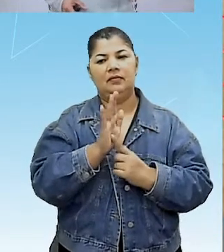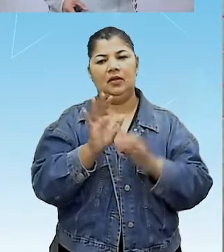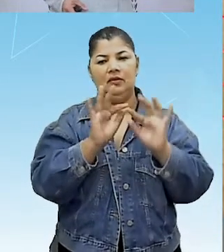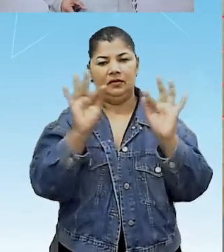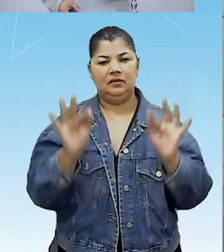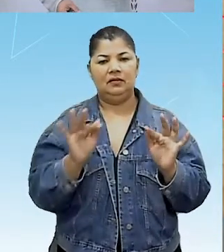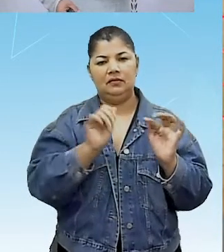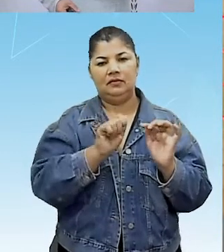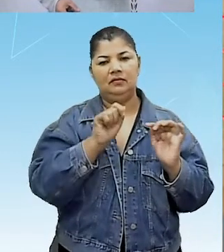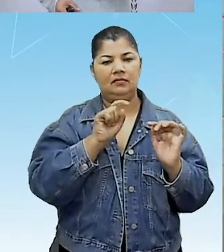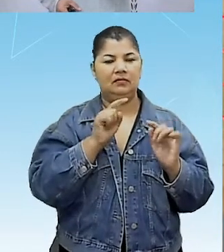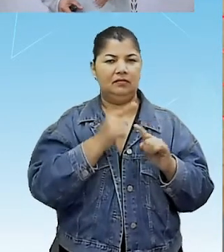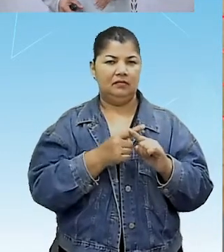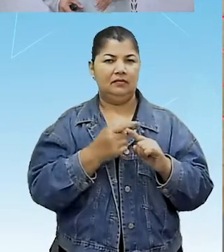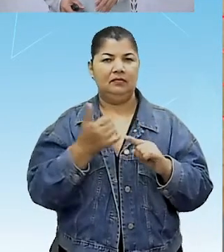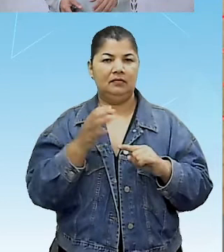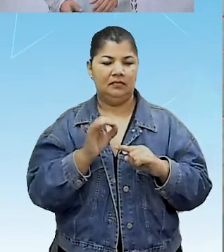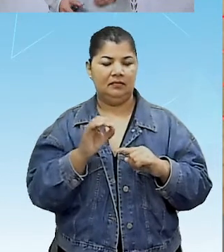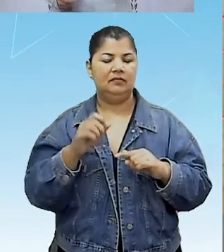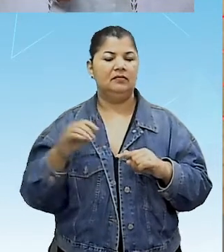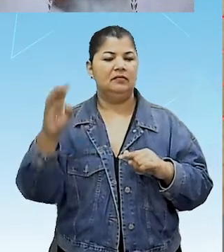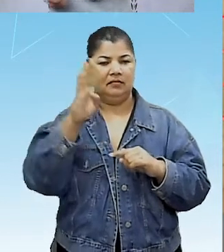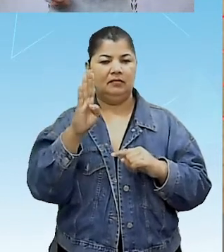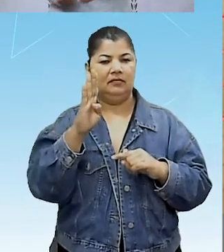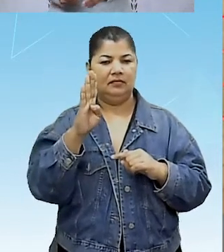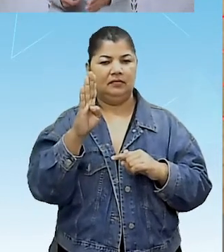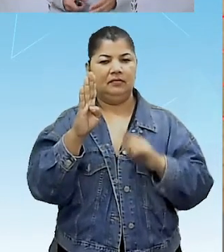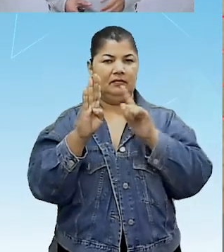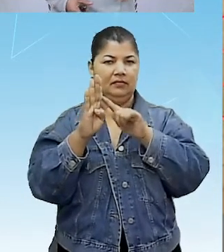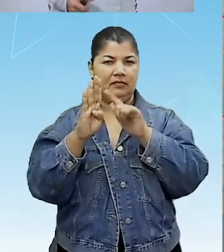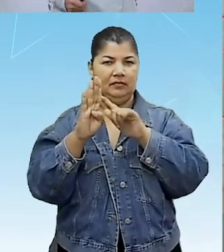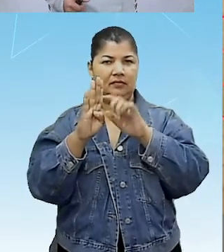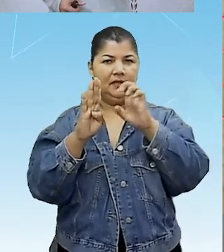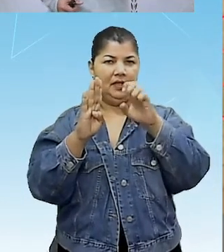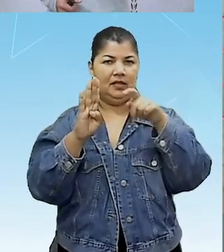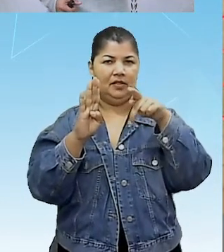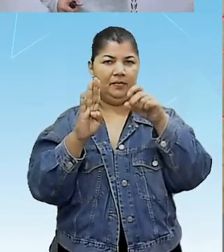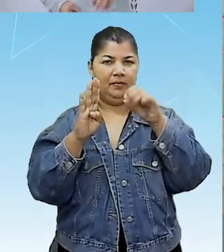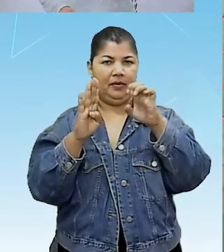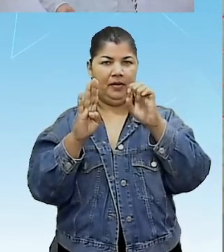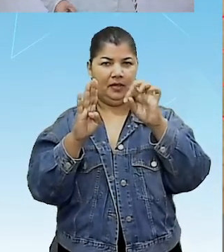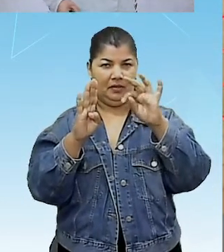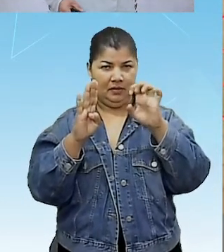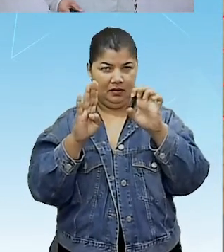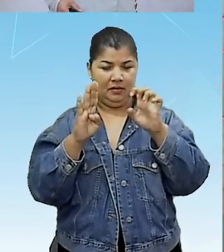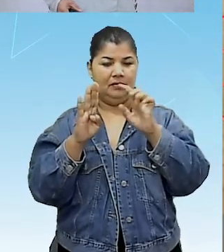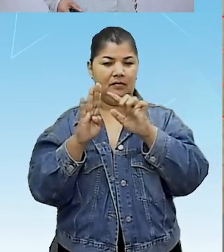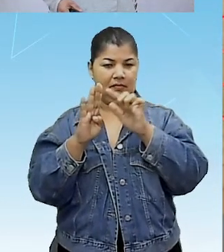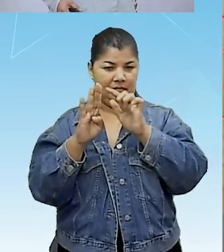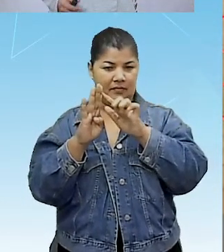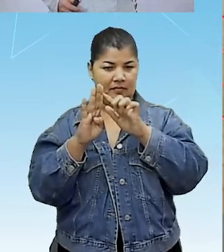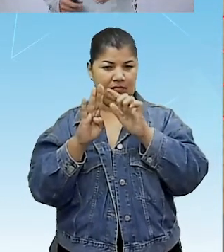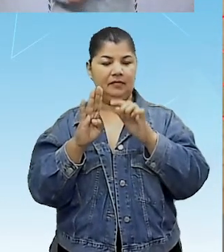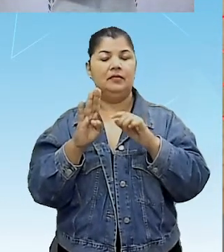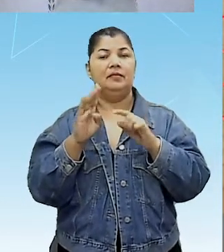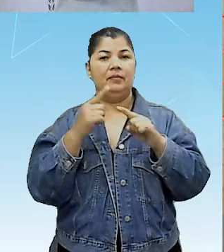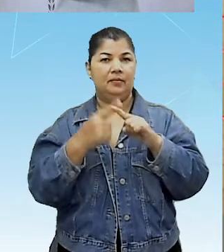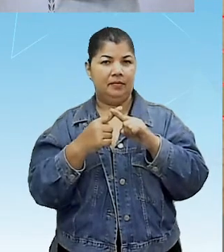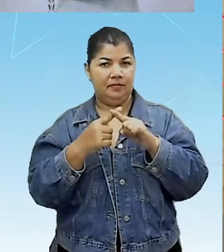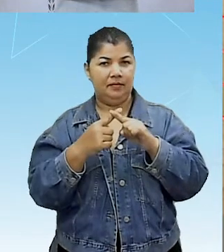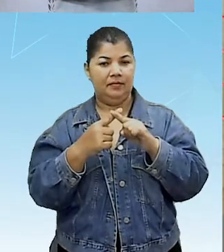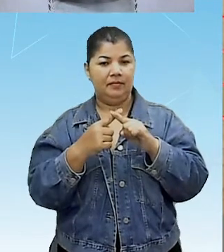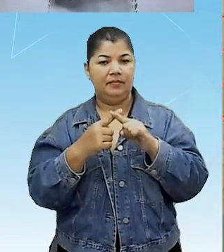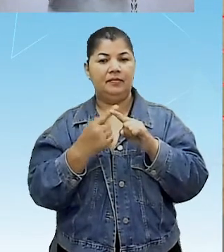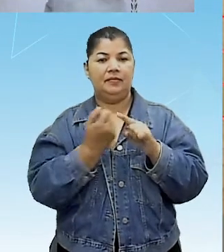A vezes 10 elevado a B, em que B é o expoente, e se liga aí, tá? Esse B for positivo,